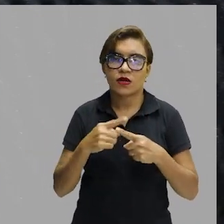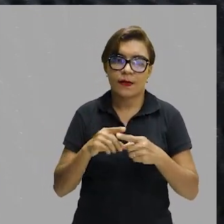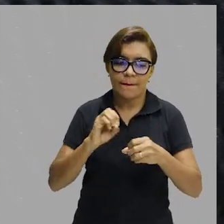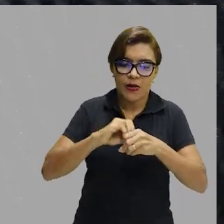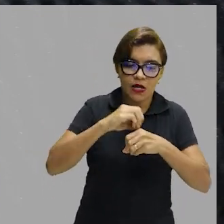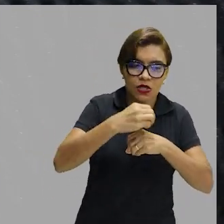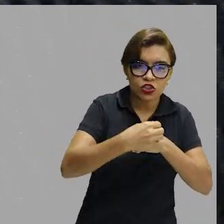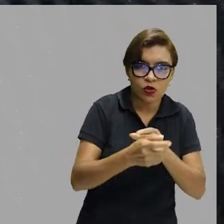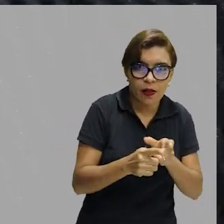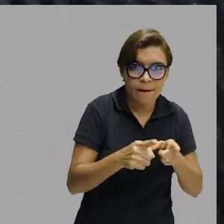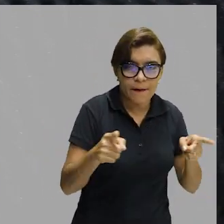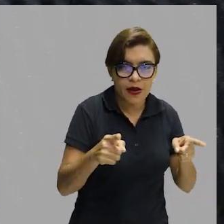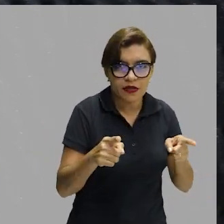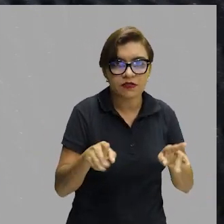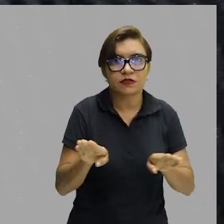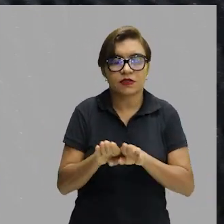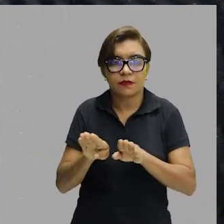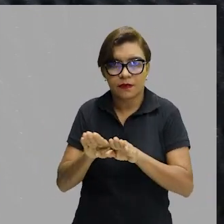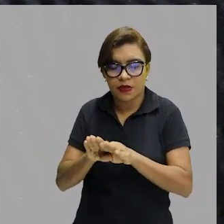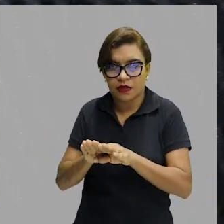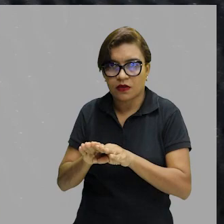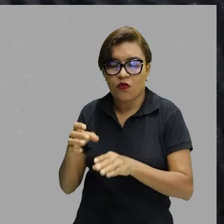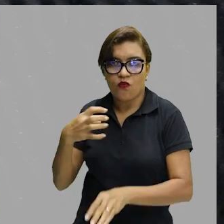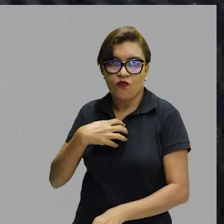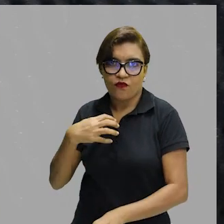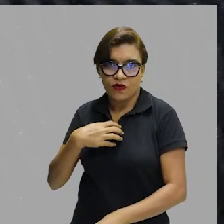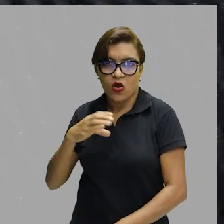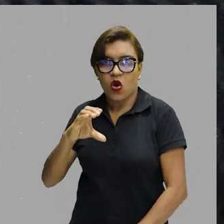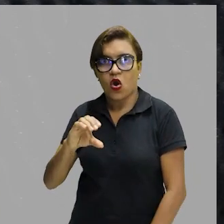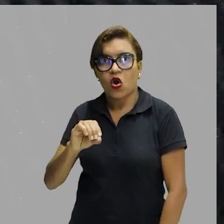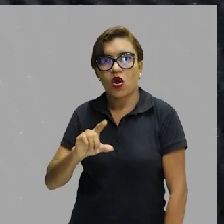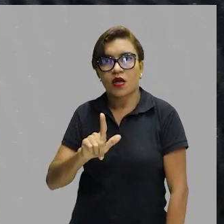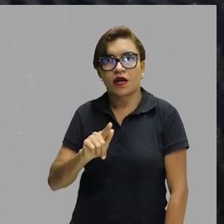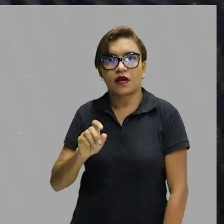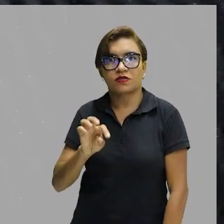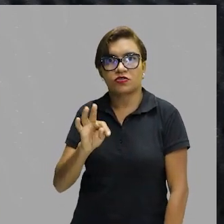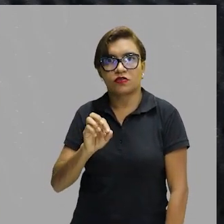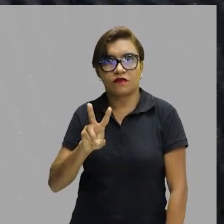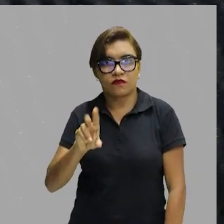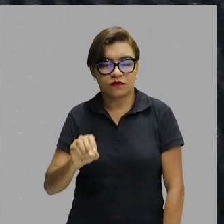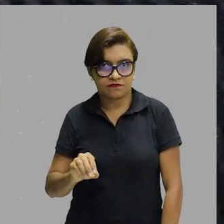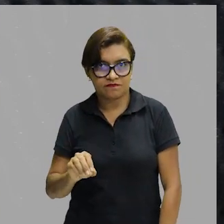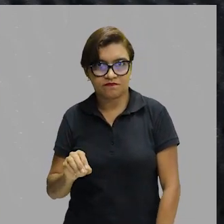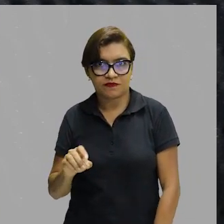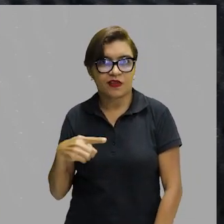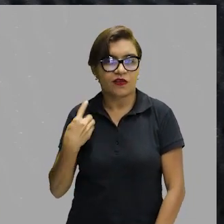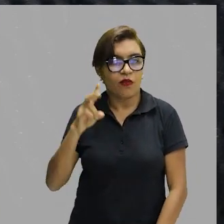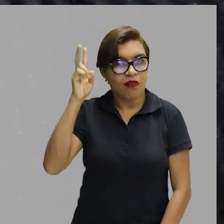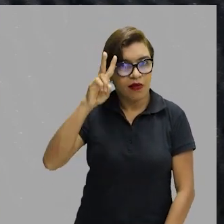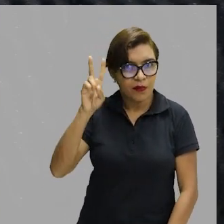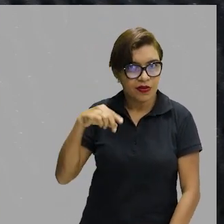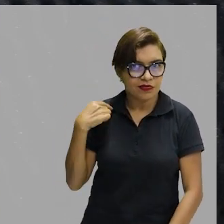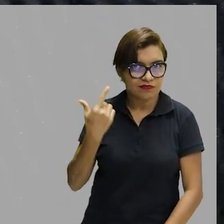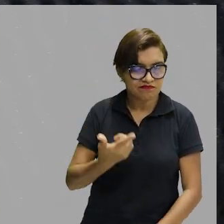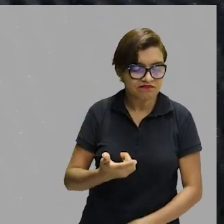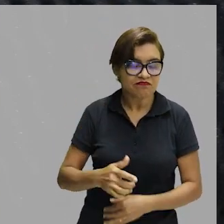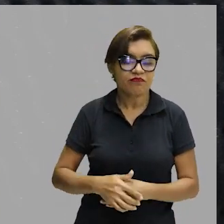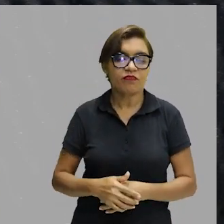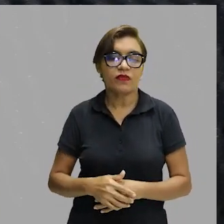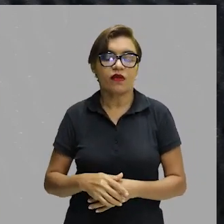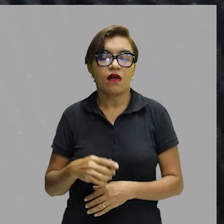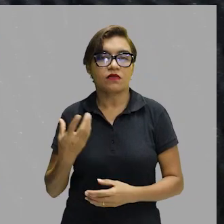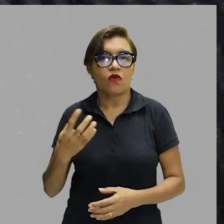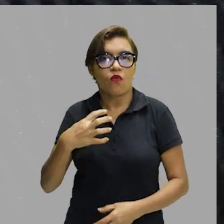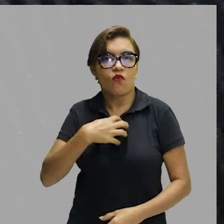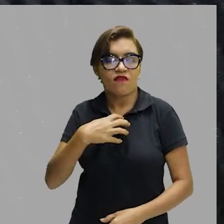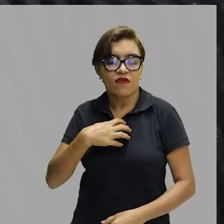na solução, maior será o efeito coligativo. Tudo bem, turma? Recapitulando, Então, o efeito coligativo ele